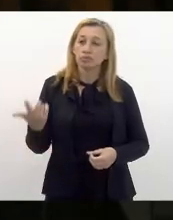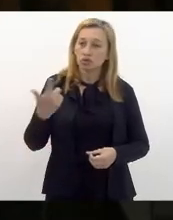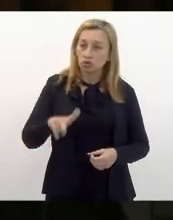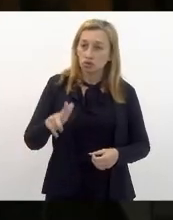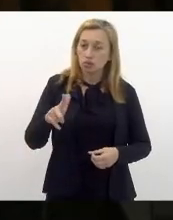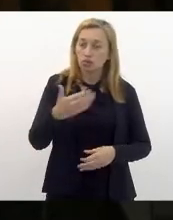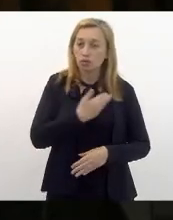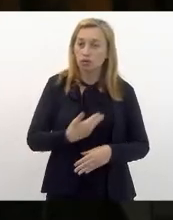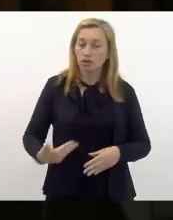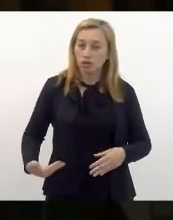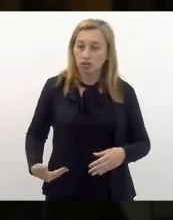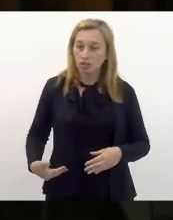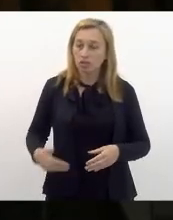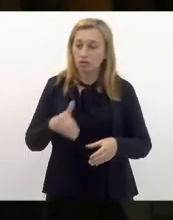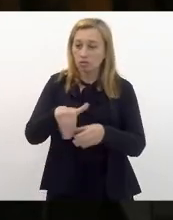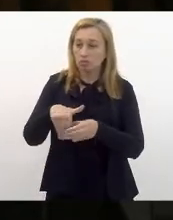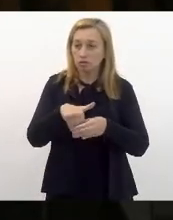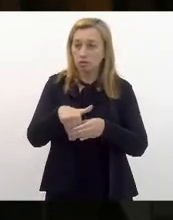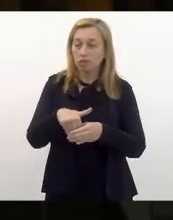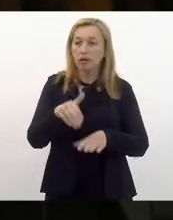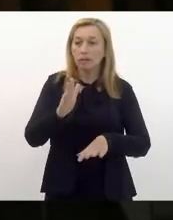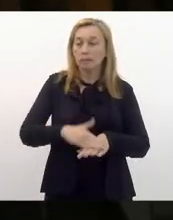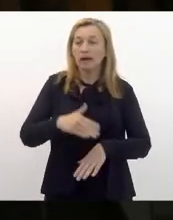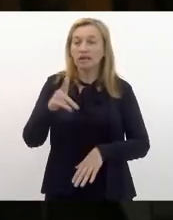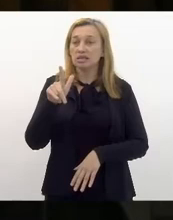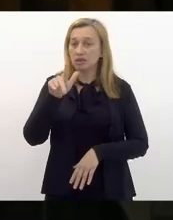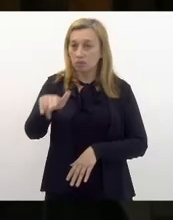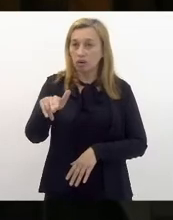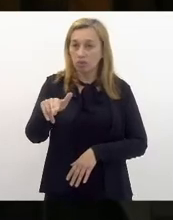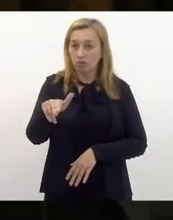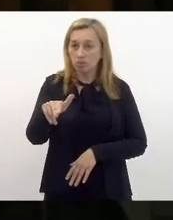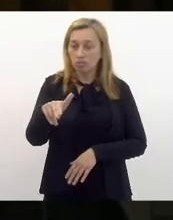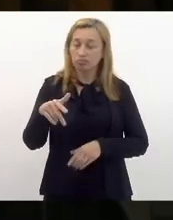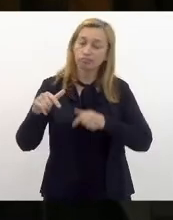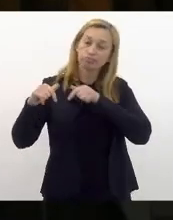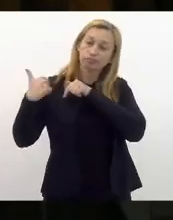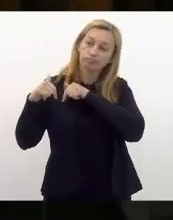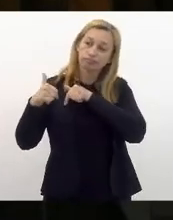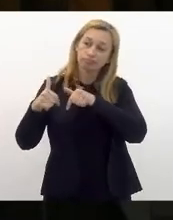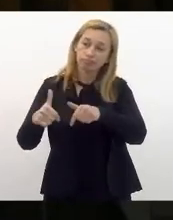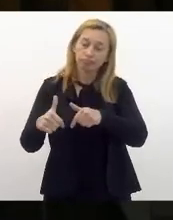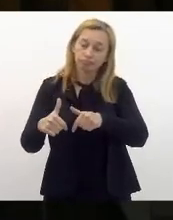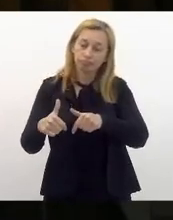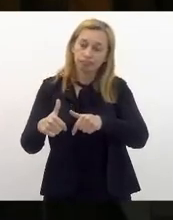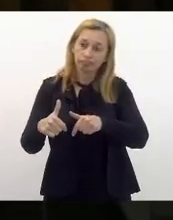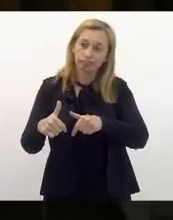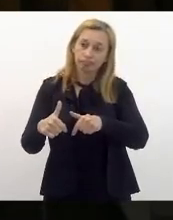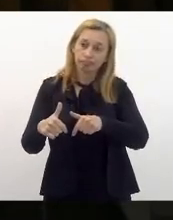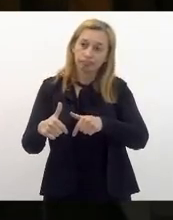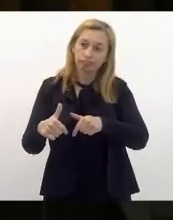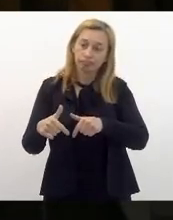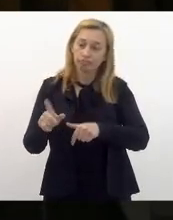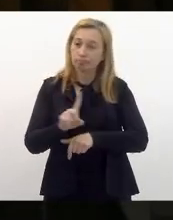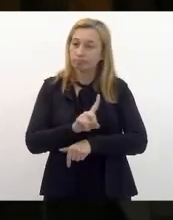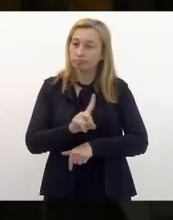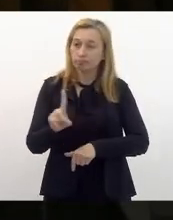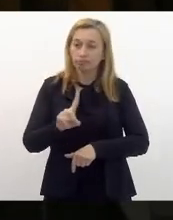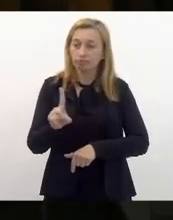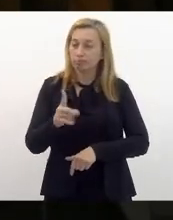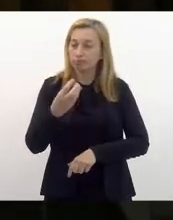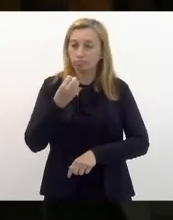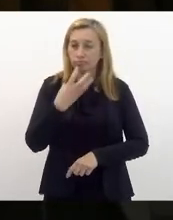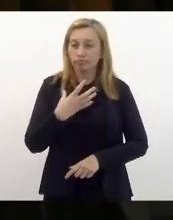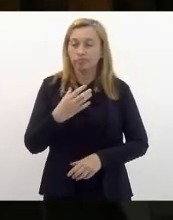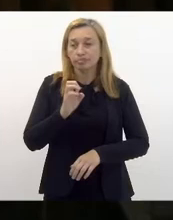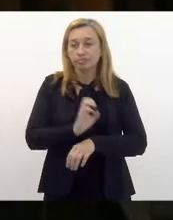verdade é Mais do Mesmo das tradições que não deram certo